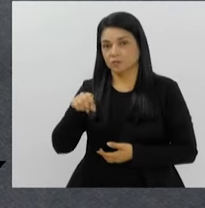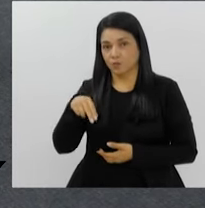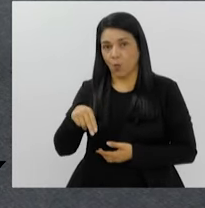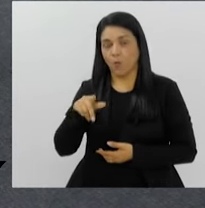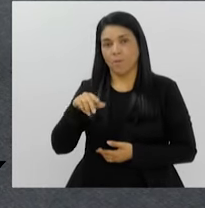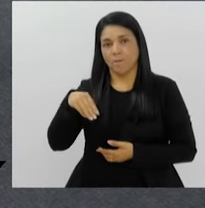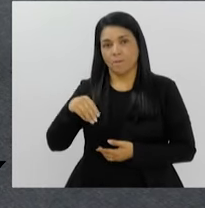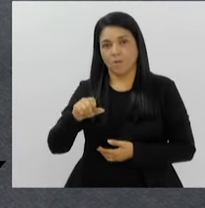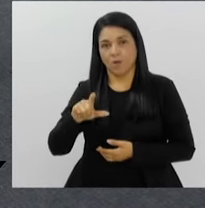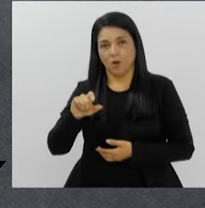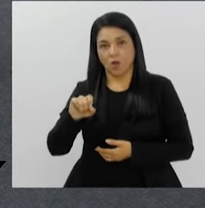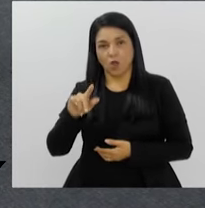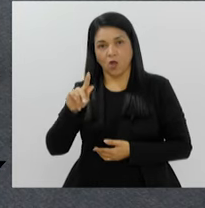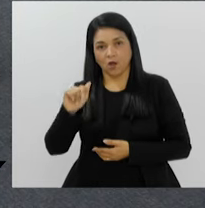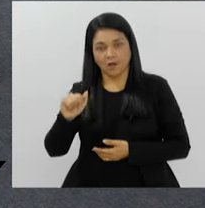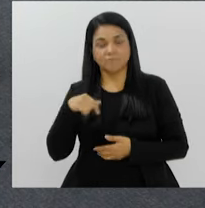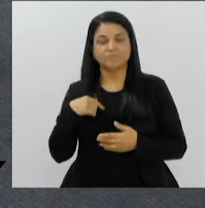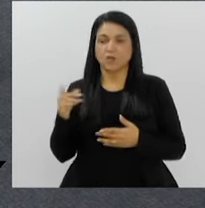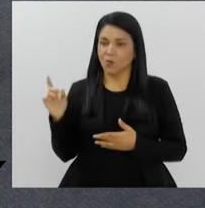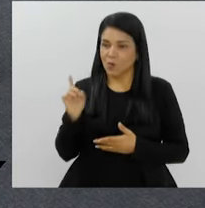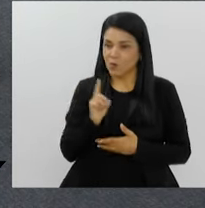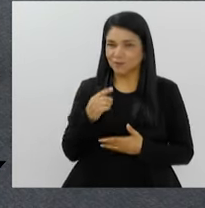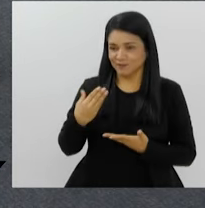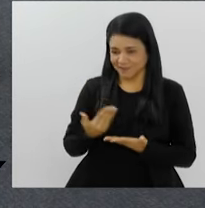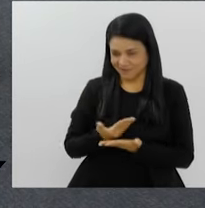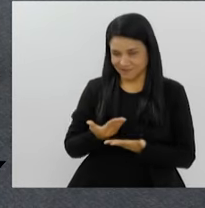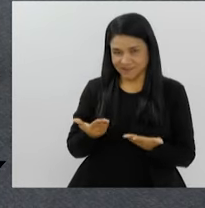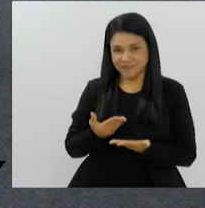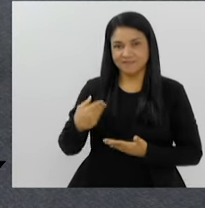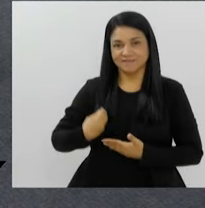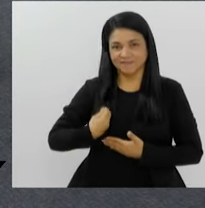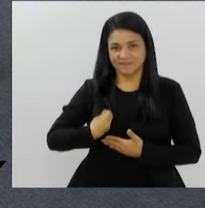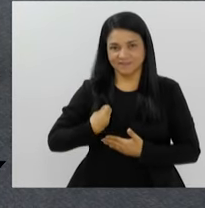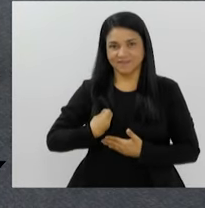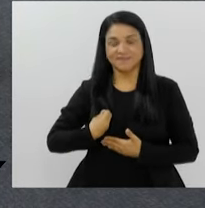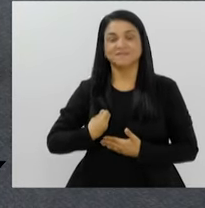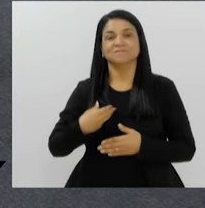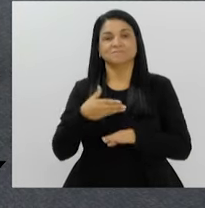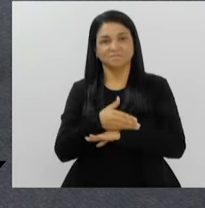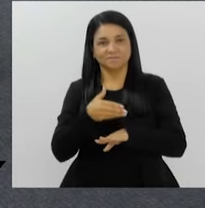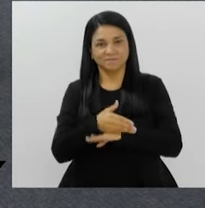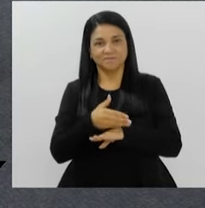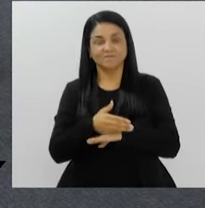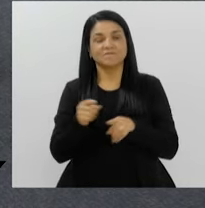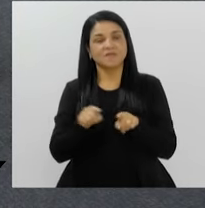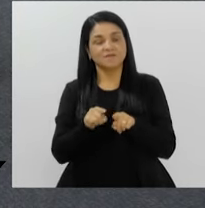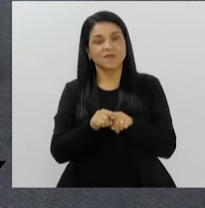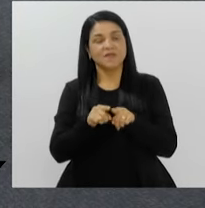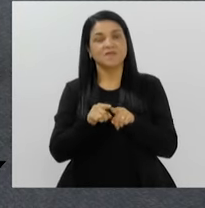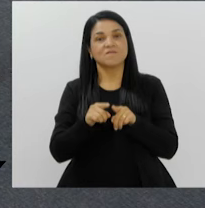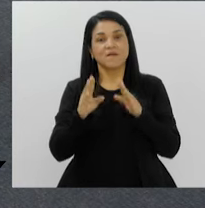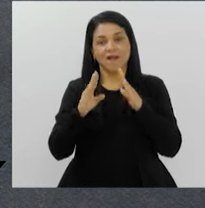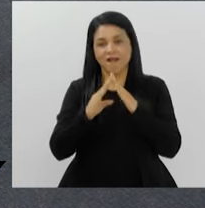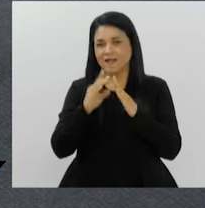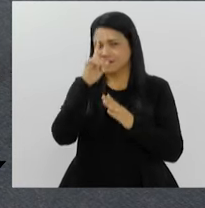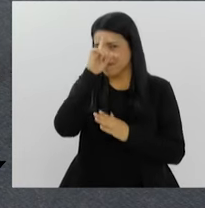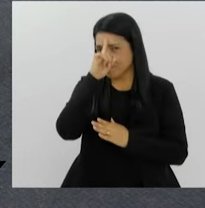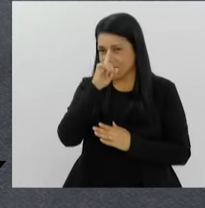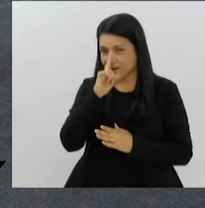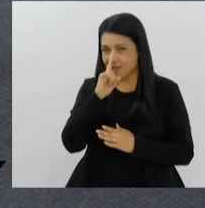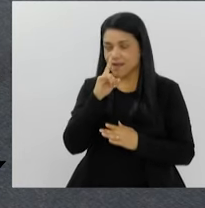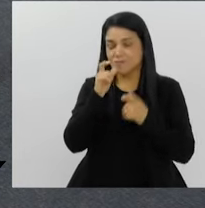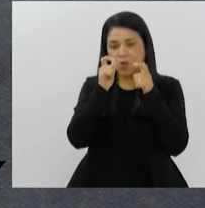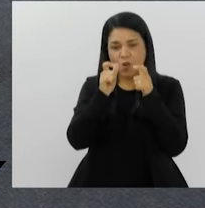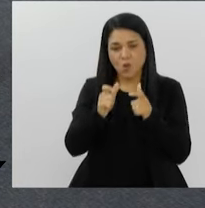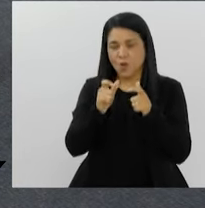tem, pelo fato dele ter vindo aqui hoje, pela nossa relação e por declarar uma Casa Amarela tão importante, local tão